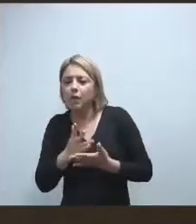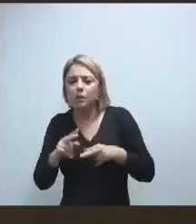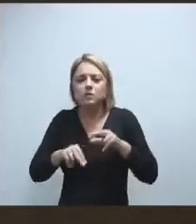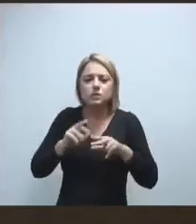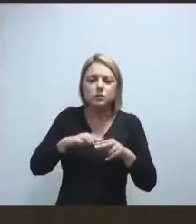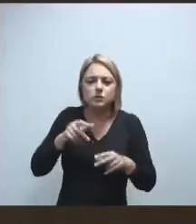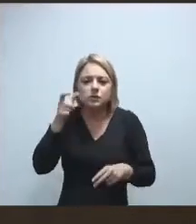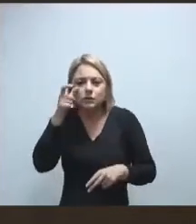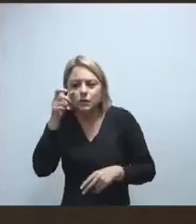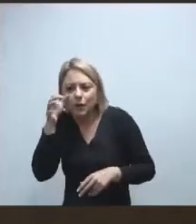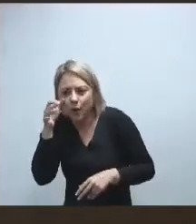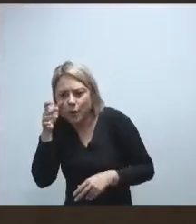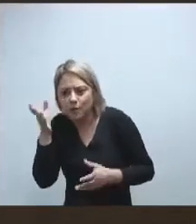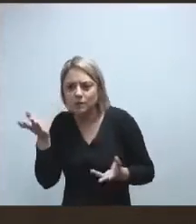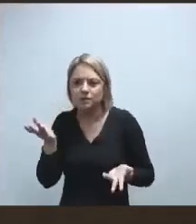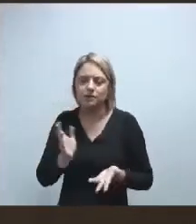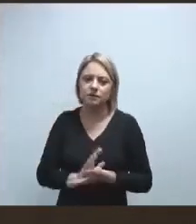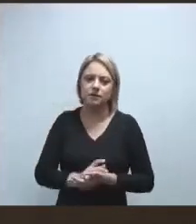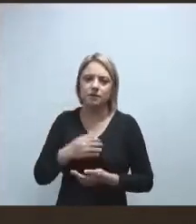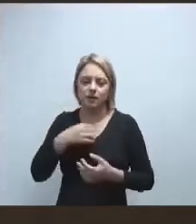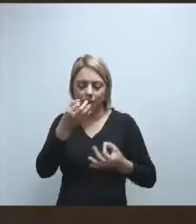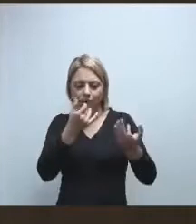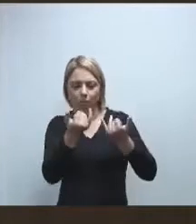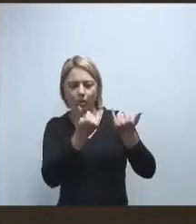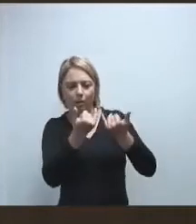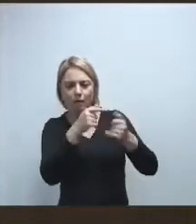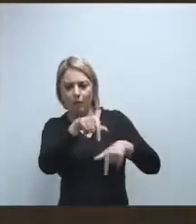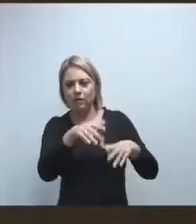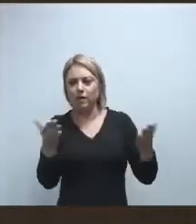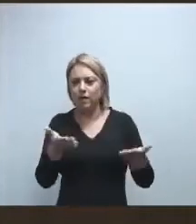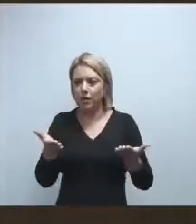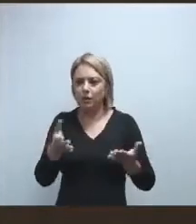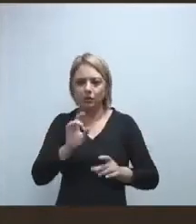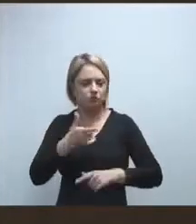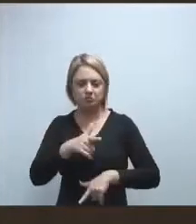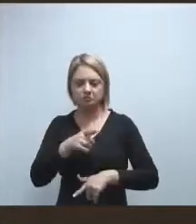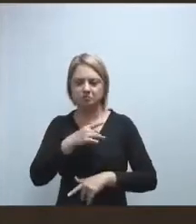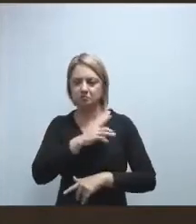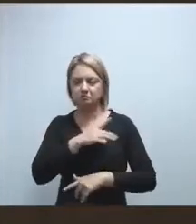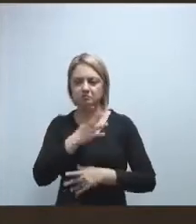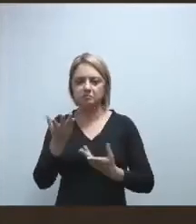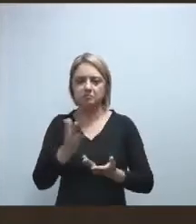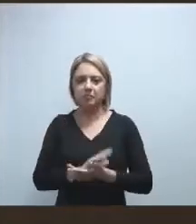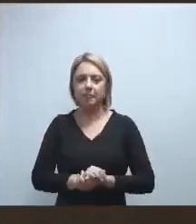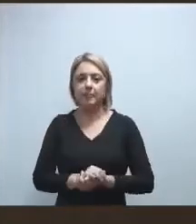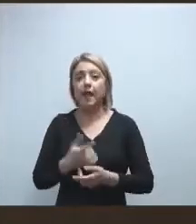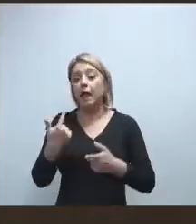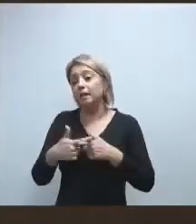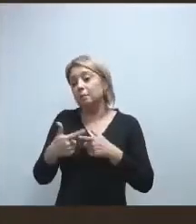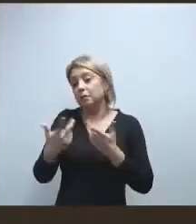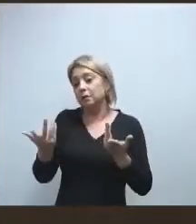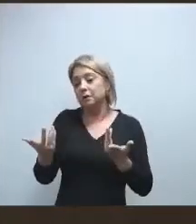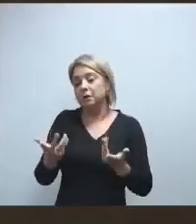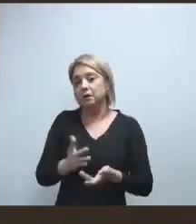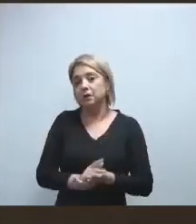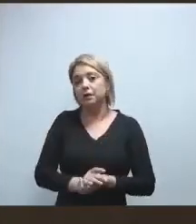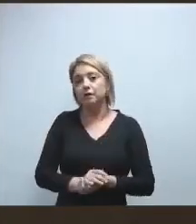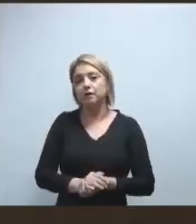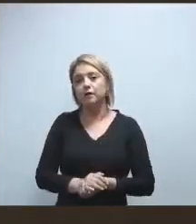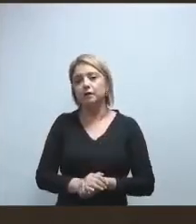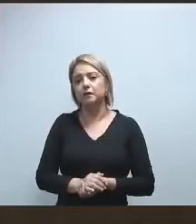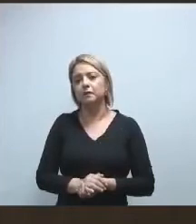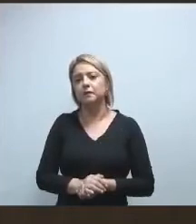curiosas e eu conto aqui sem medo de de contato até porque foi